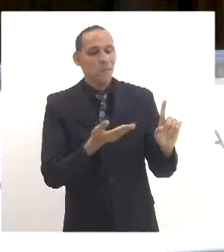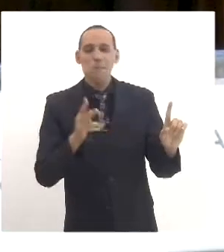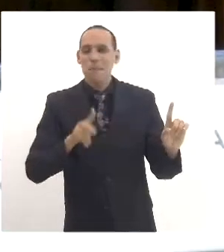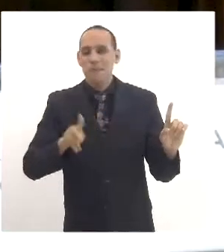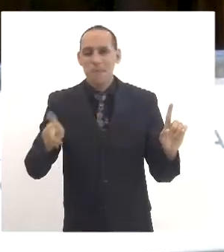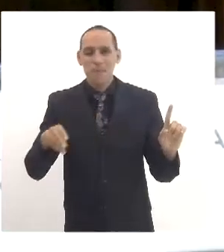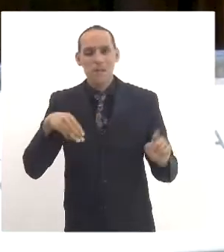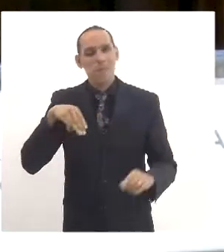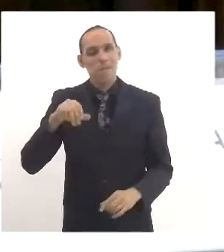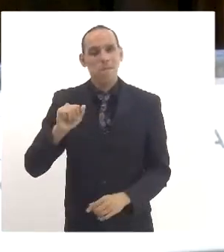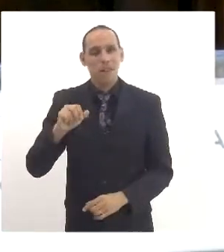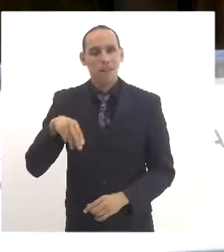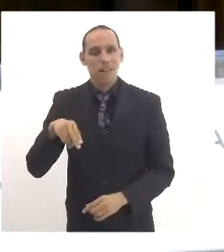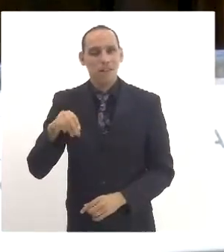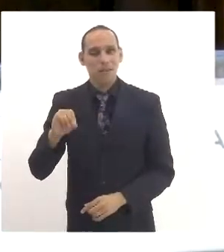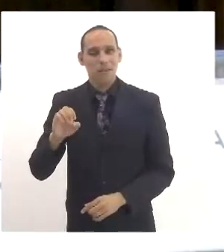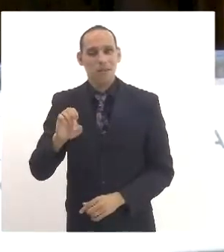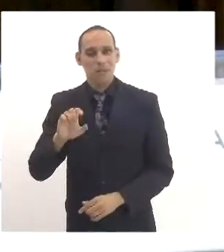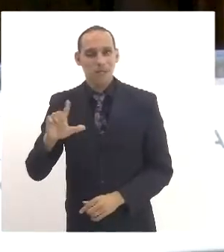professor Manuel Heitor.